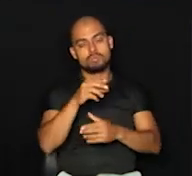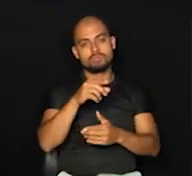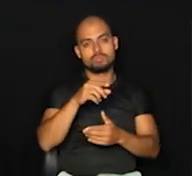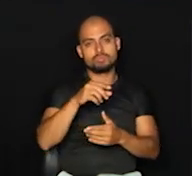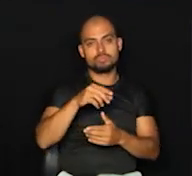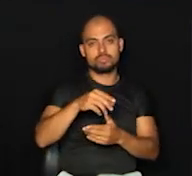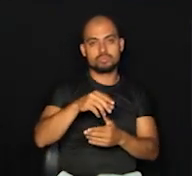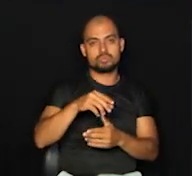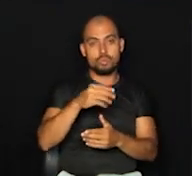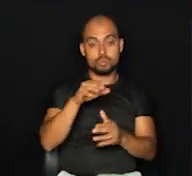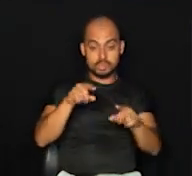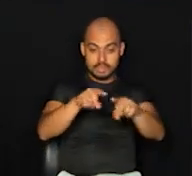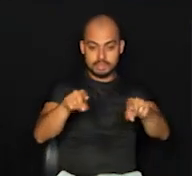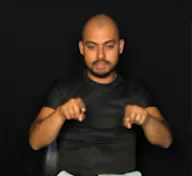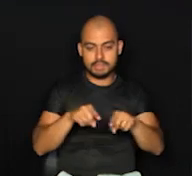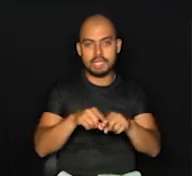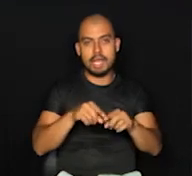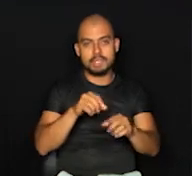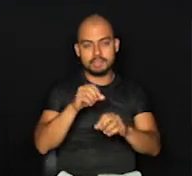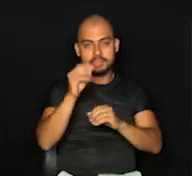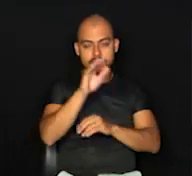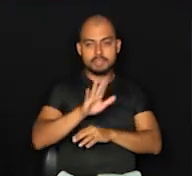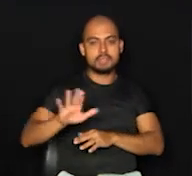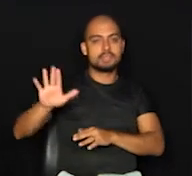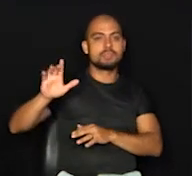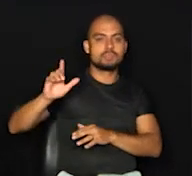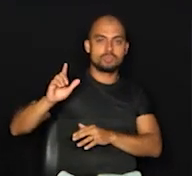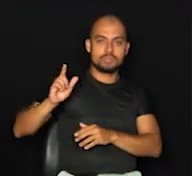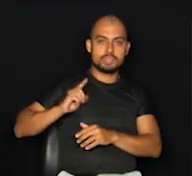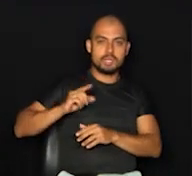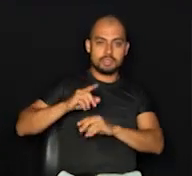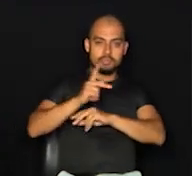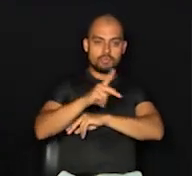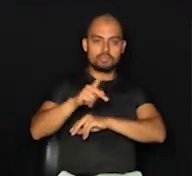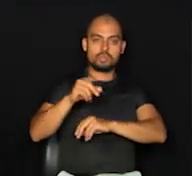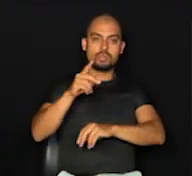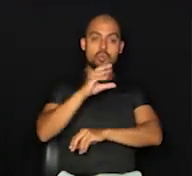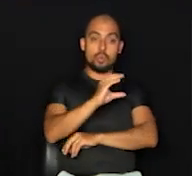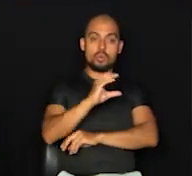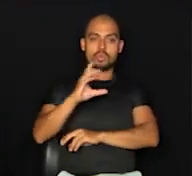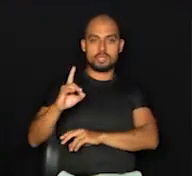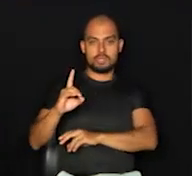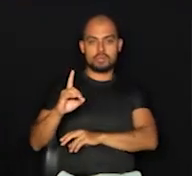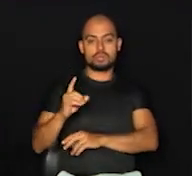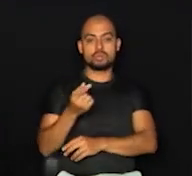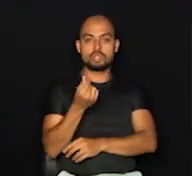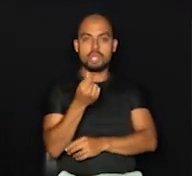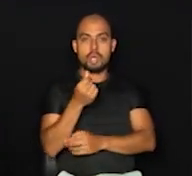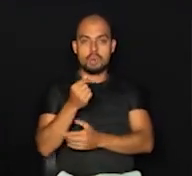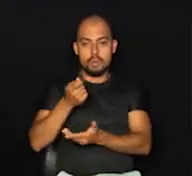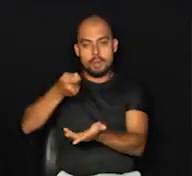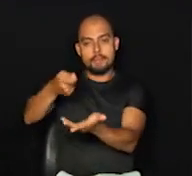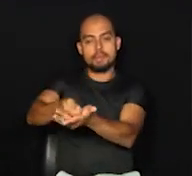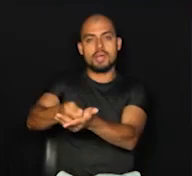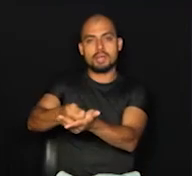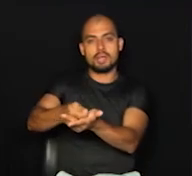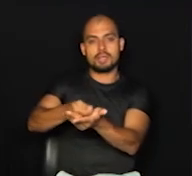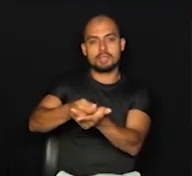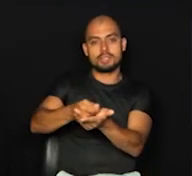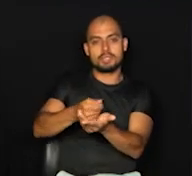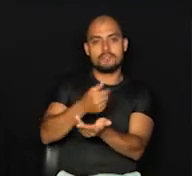São Paulo ou ainda exercer a função de professor coordenador. O reembolso será pago